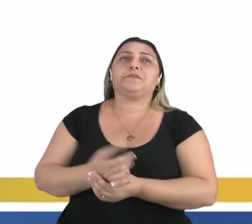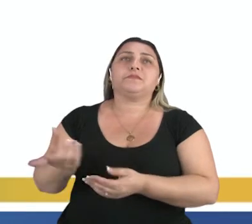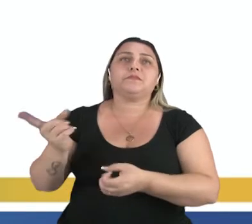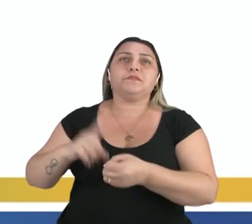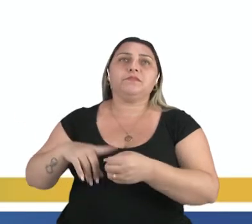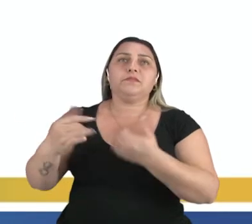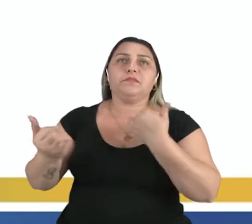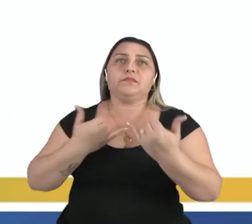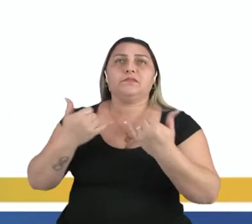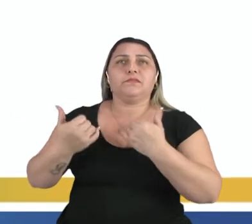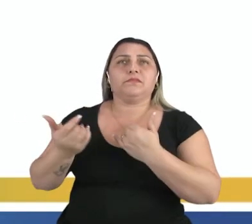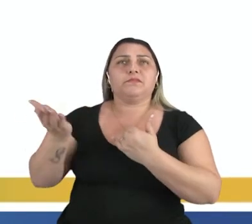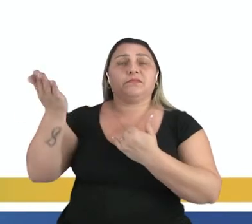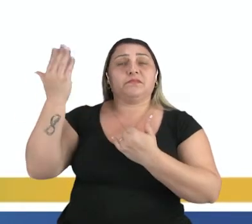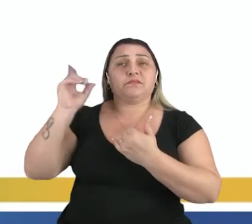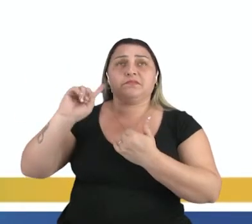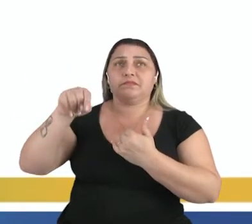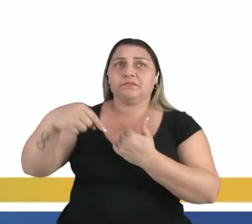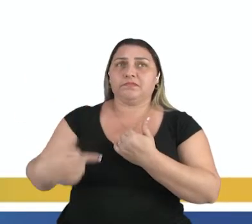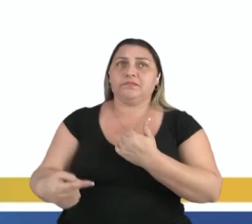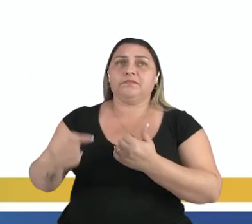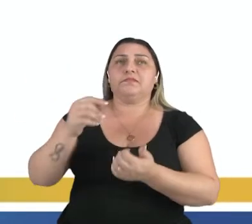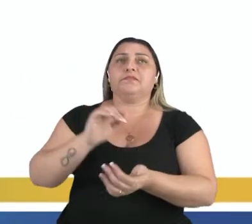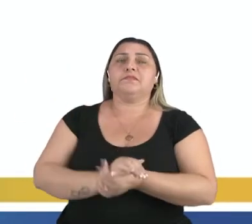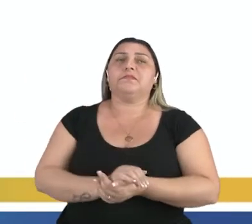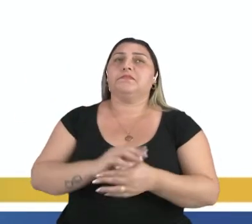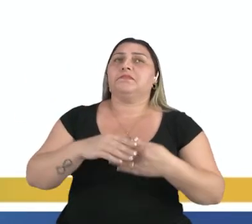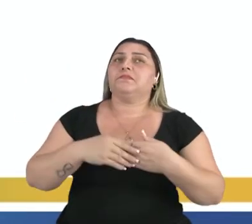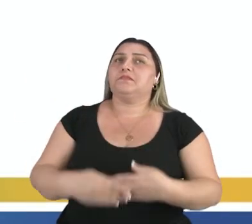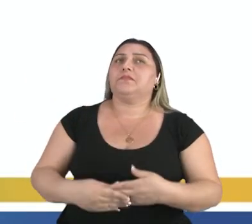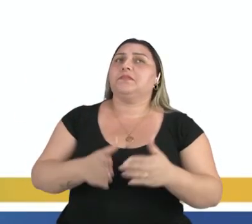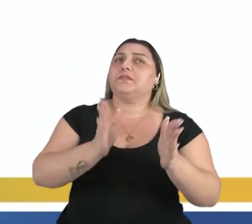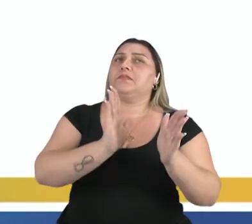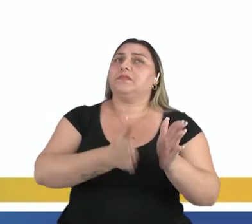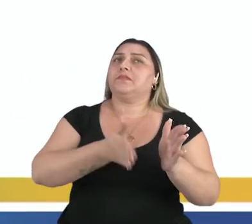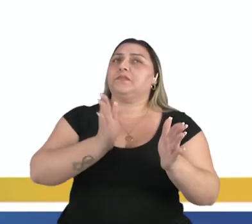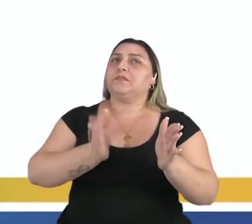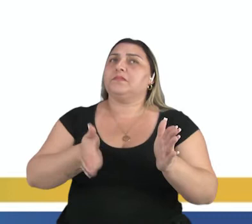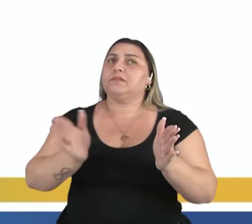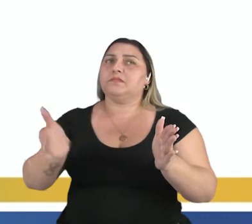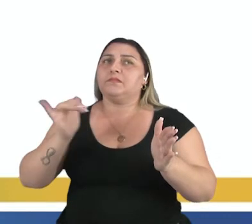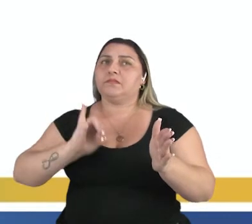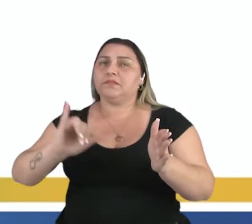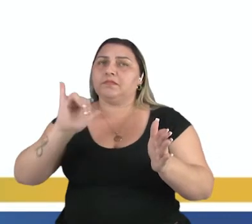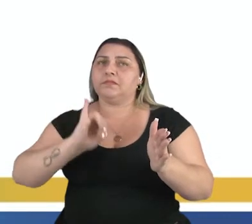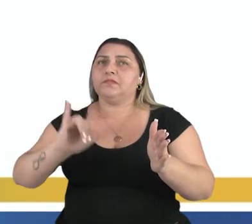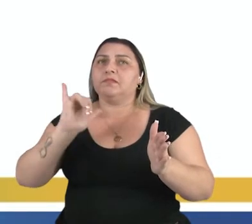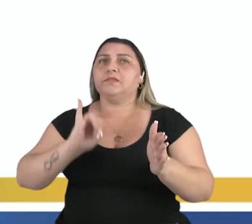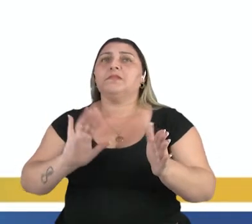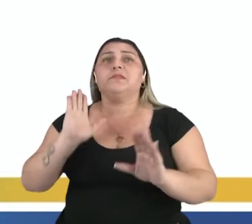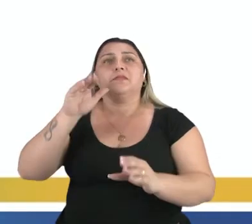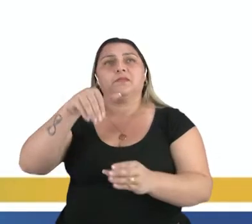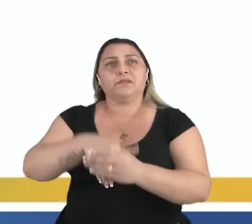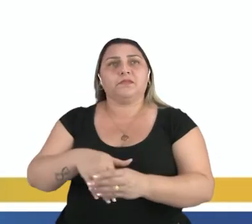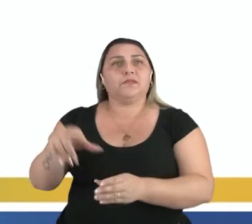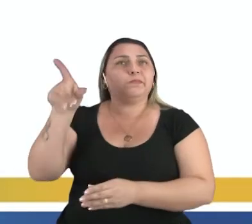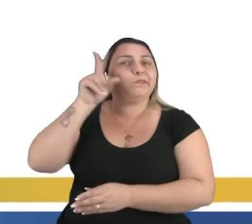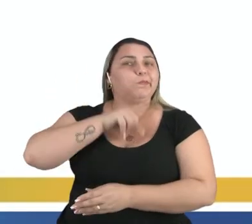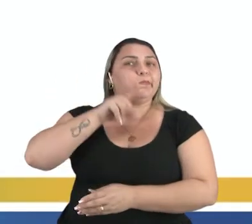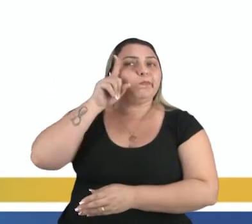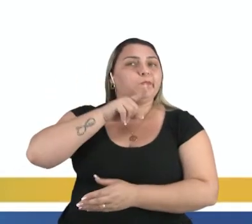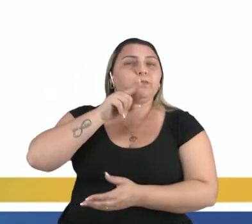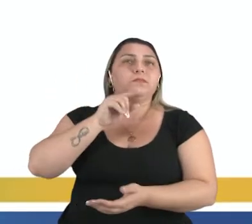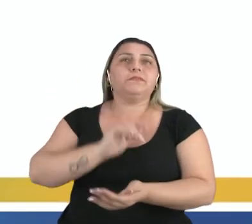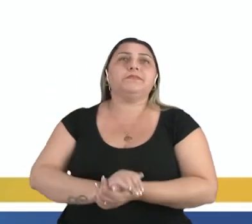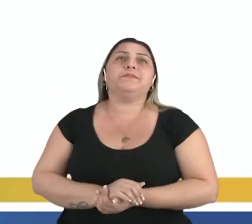retomando informações. Depois, ele trouxe uma sequência de informações, né, situadas pelos contextos